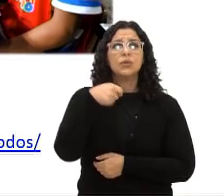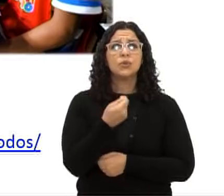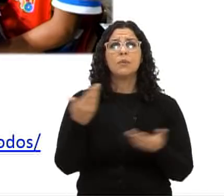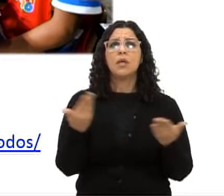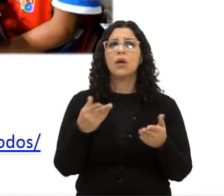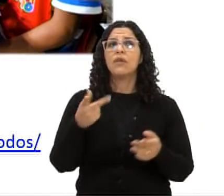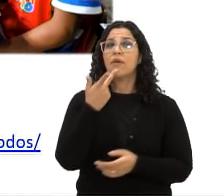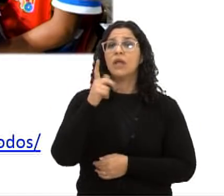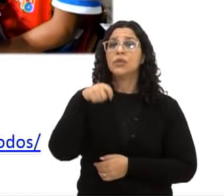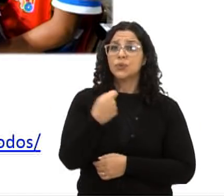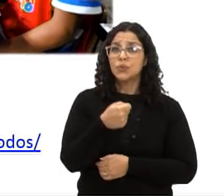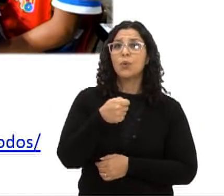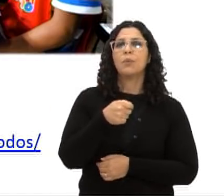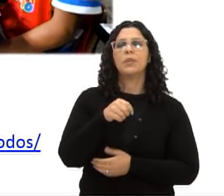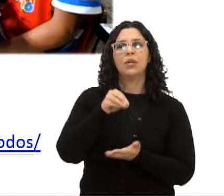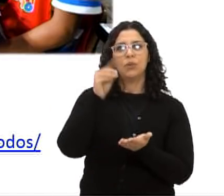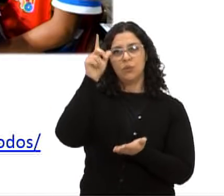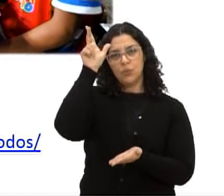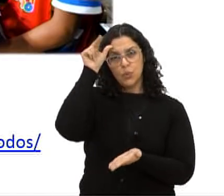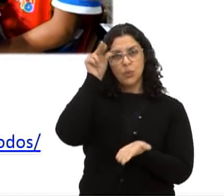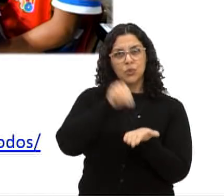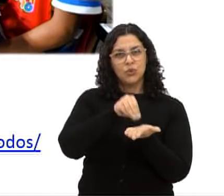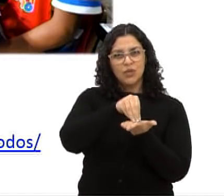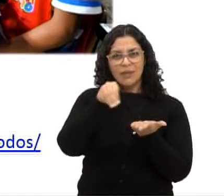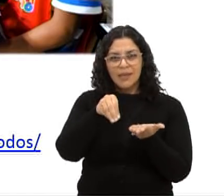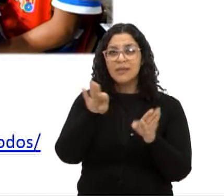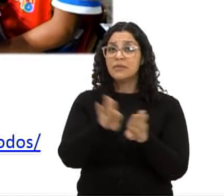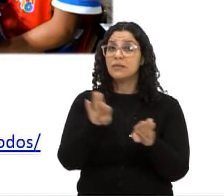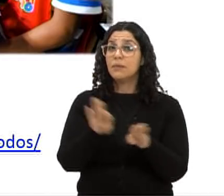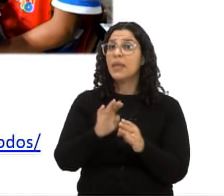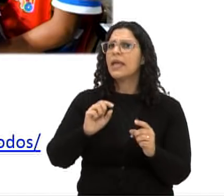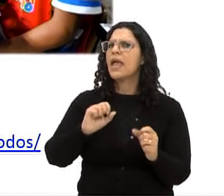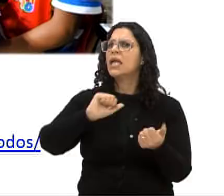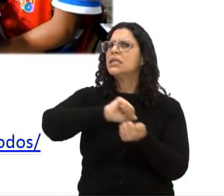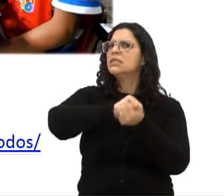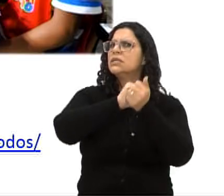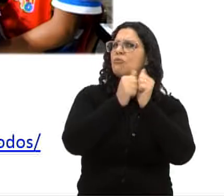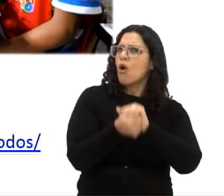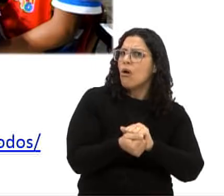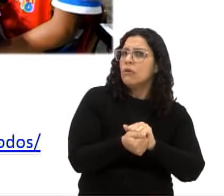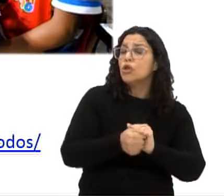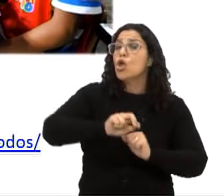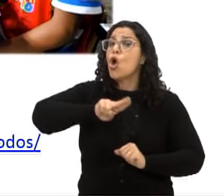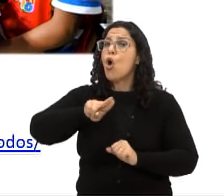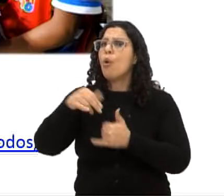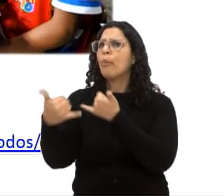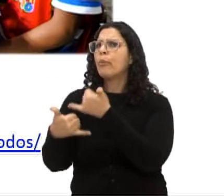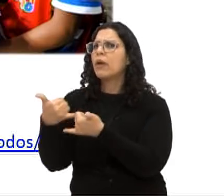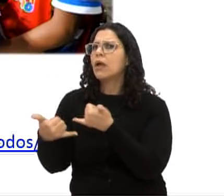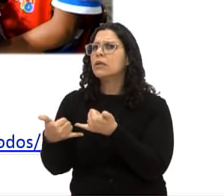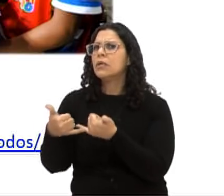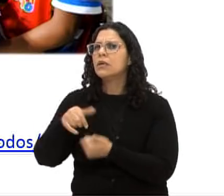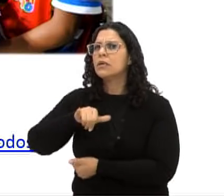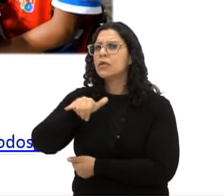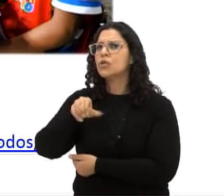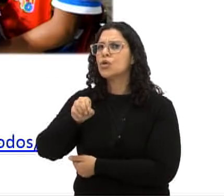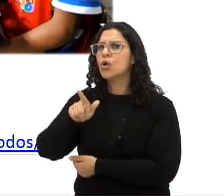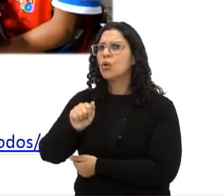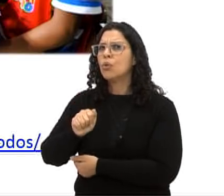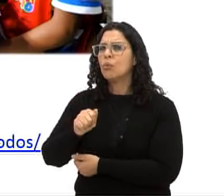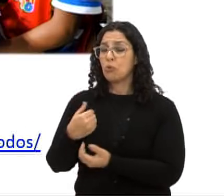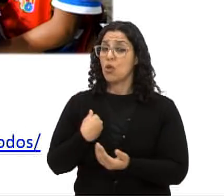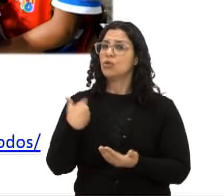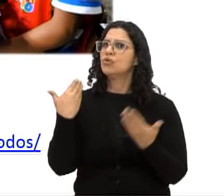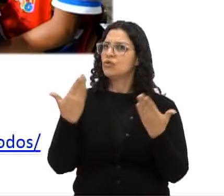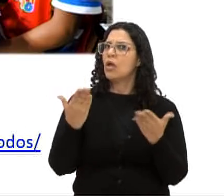Vamos falar sobre, mais uma vez, o xadrez, mas hoje será esporte ou jogo, né? A gente já falou um pouquinho, já deu uma pinceladinha nessas